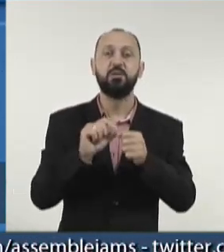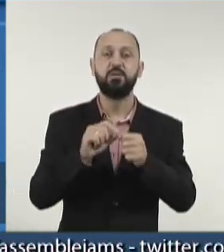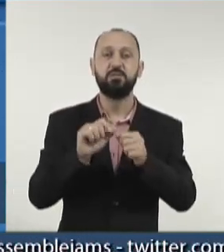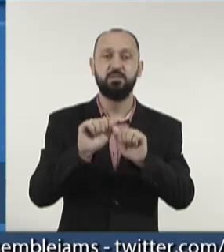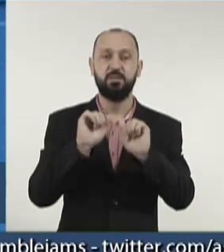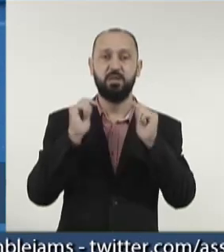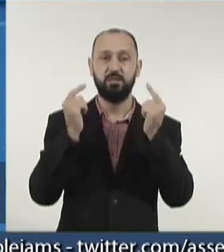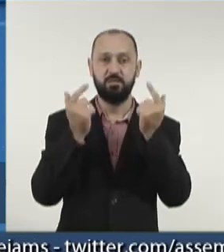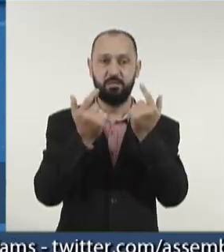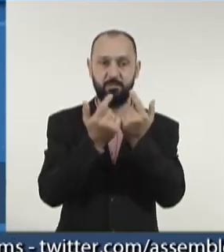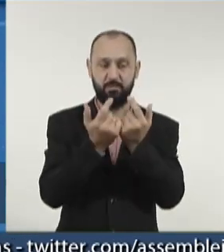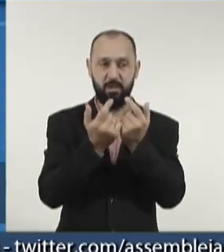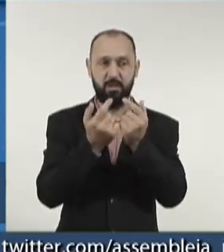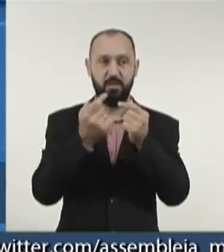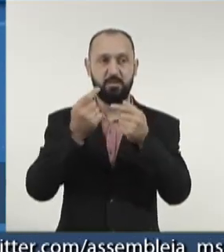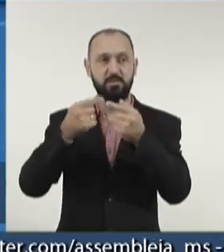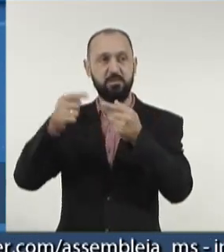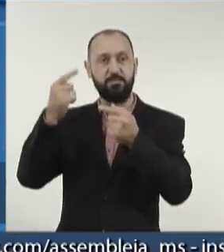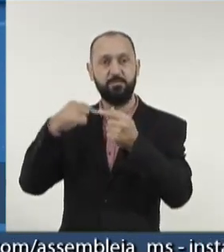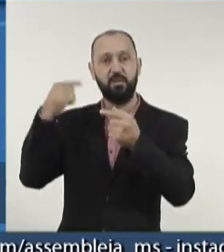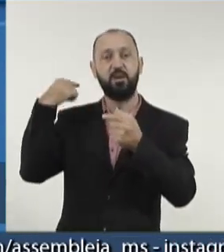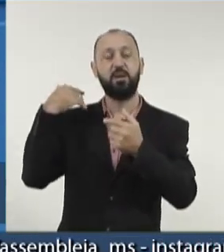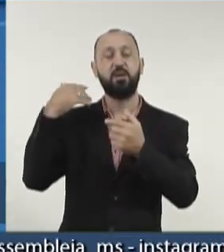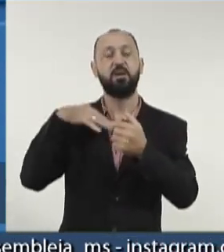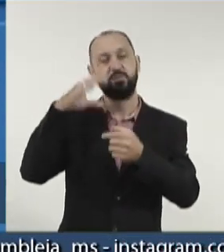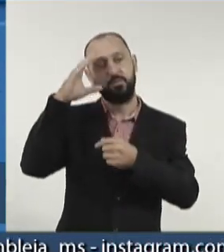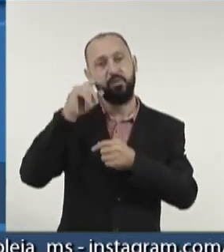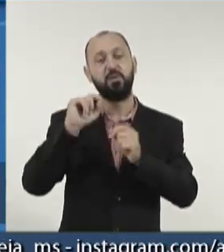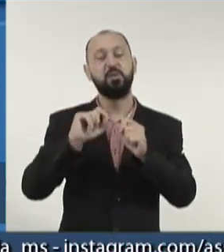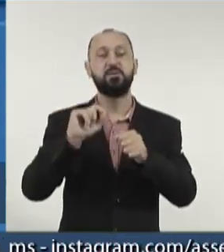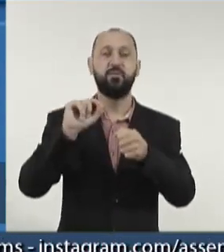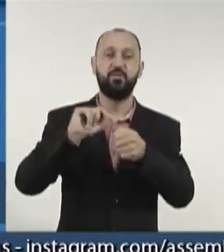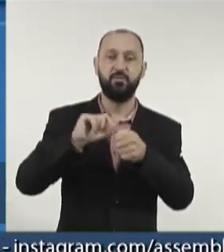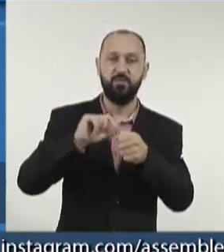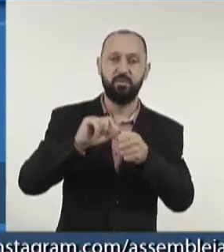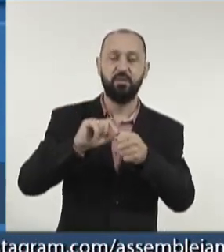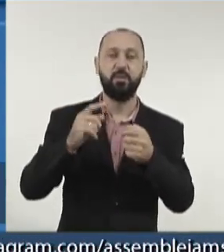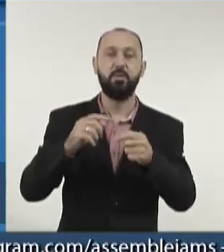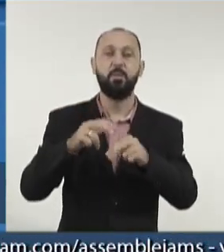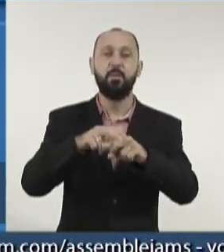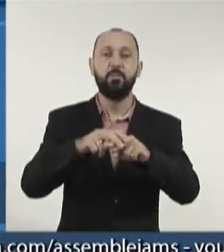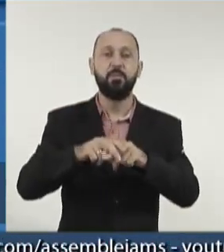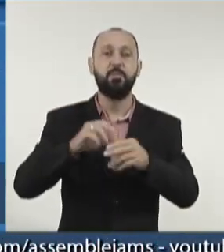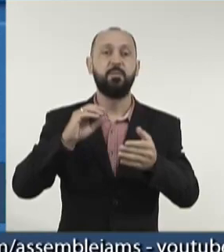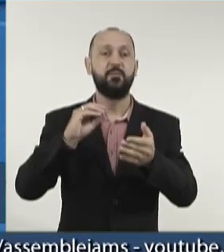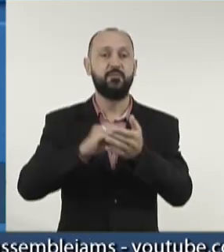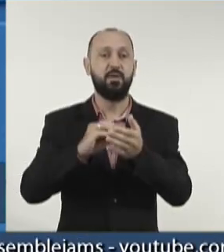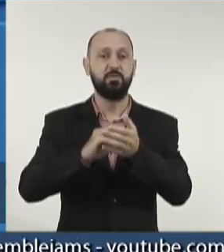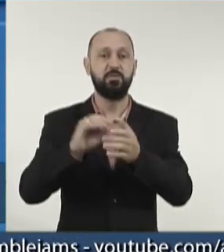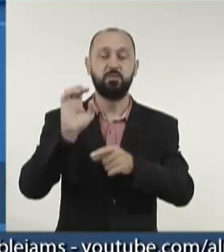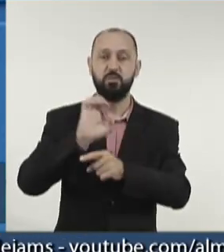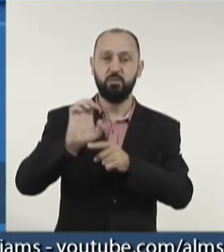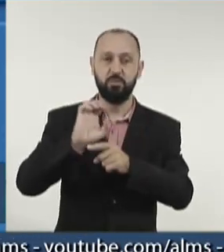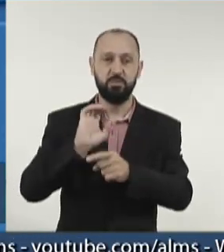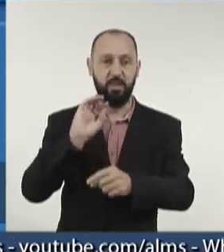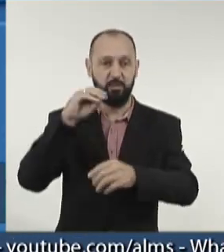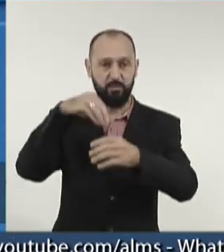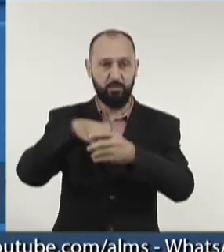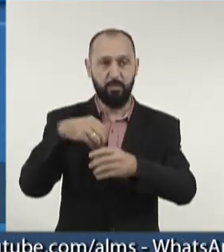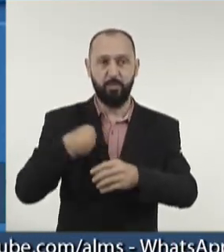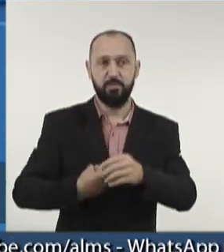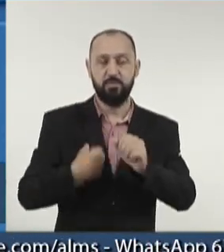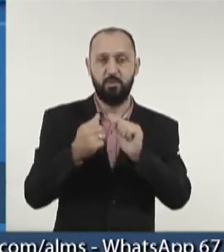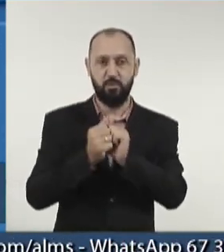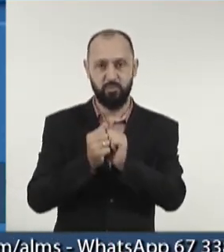assembleias anteriores e nas decisões anteriores que são tomadas justamente pela ausência do Estado no plano.